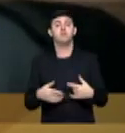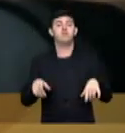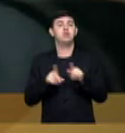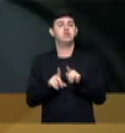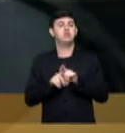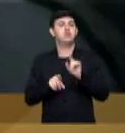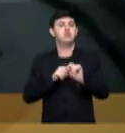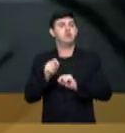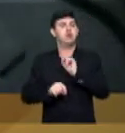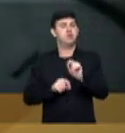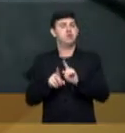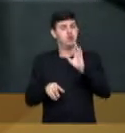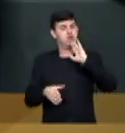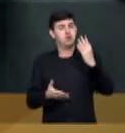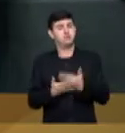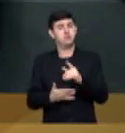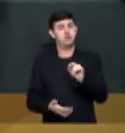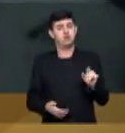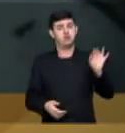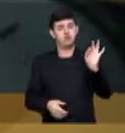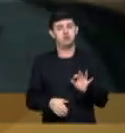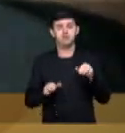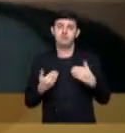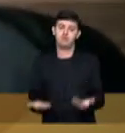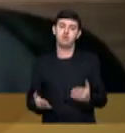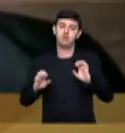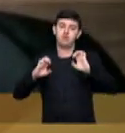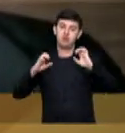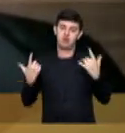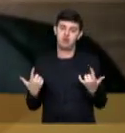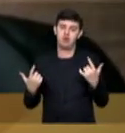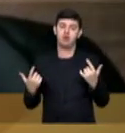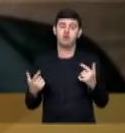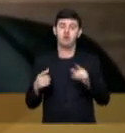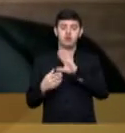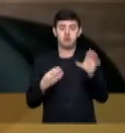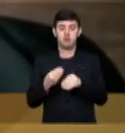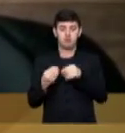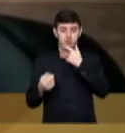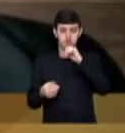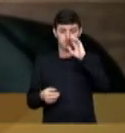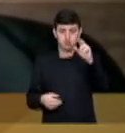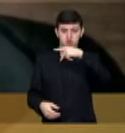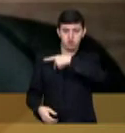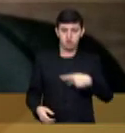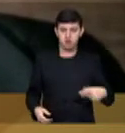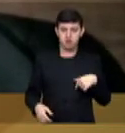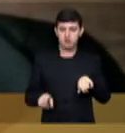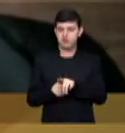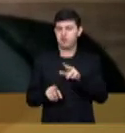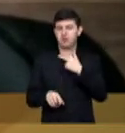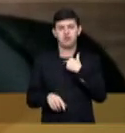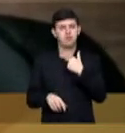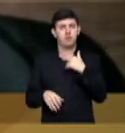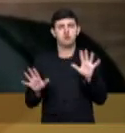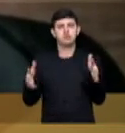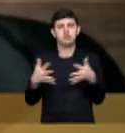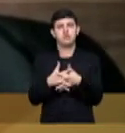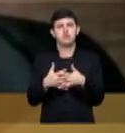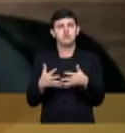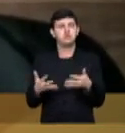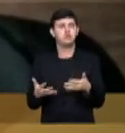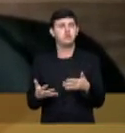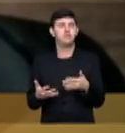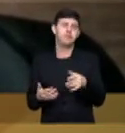e credibilidade. É claro, acrescento, senhor presidente, que não se deve confundir